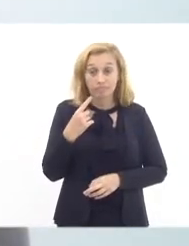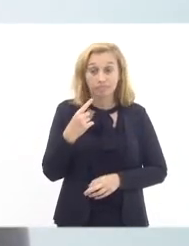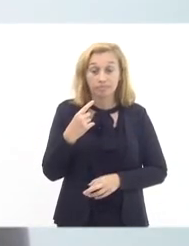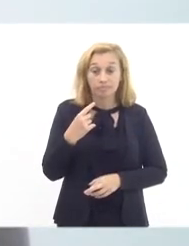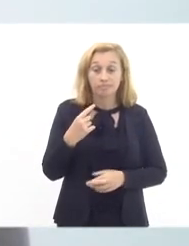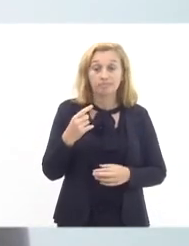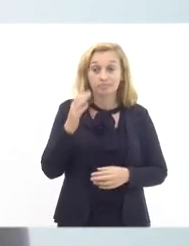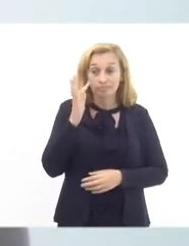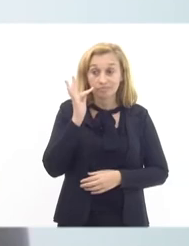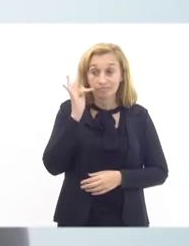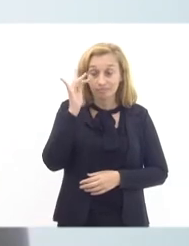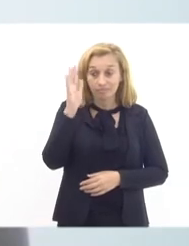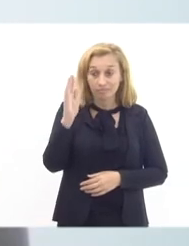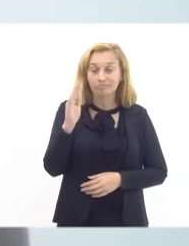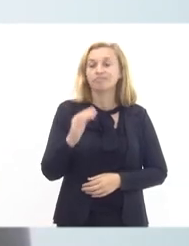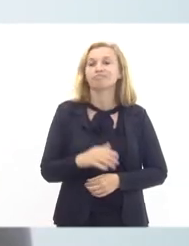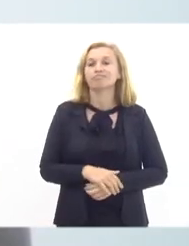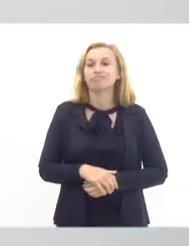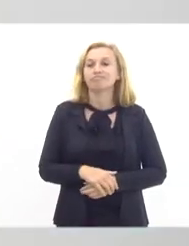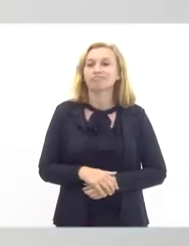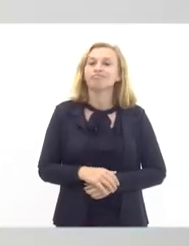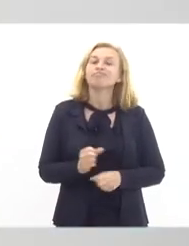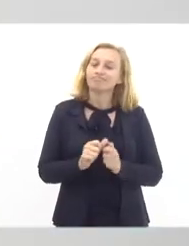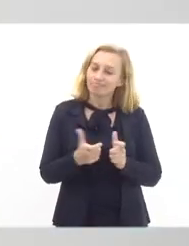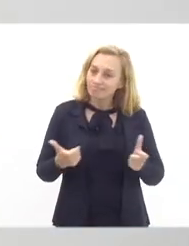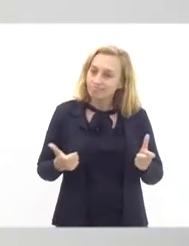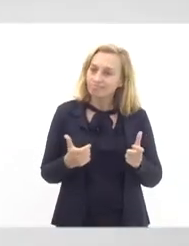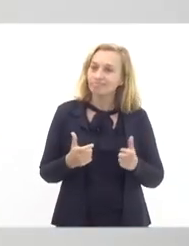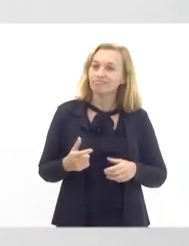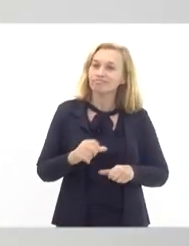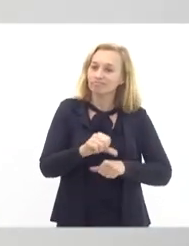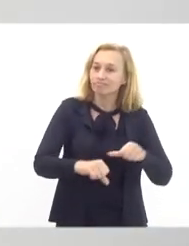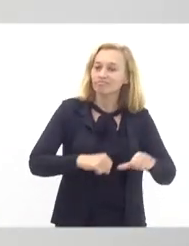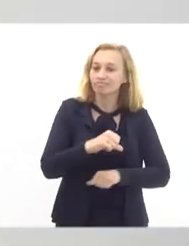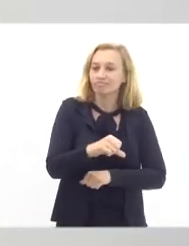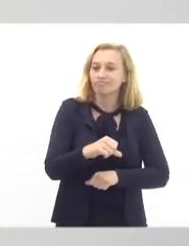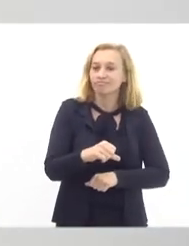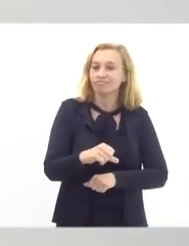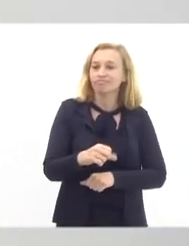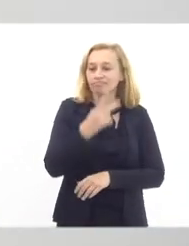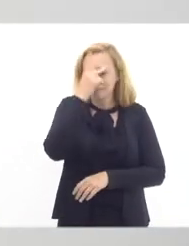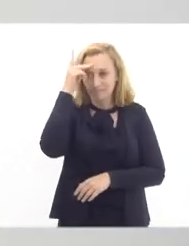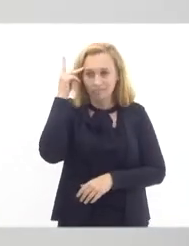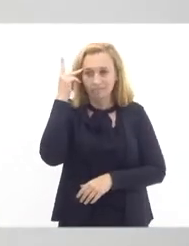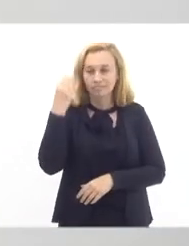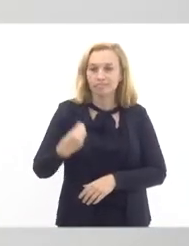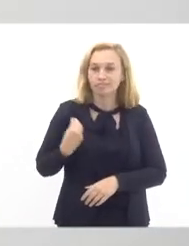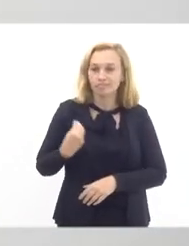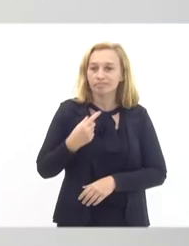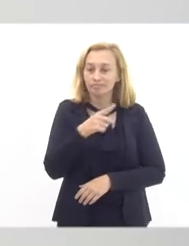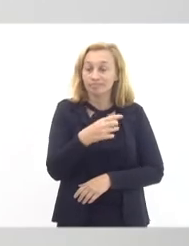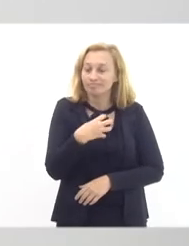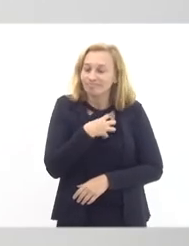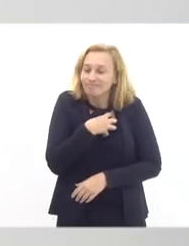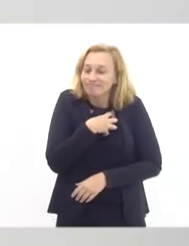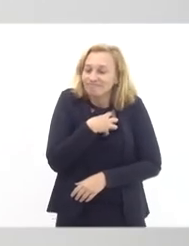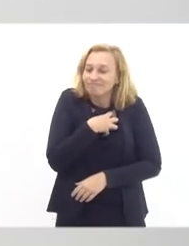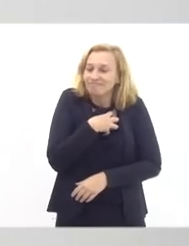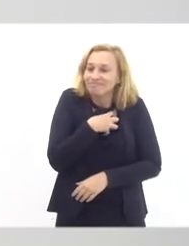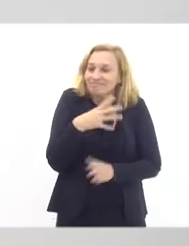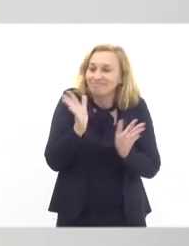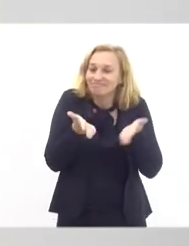com esperança, com expectativa muito grande da transformação daquelas pessoas que ali vivem, e eu me cito